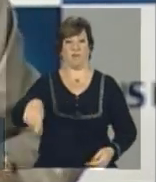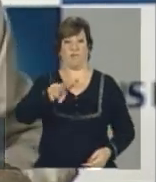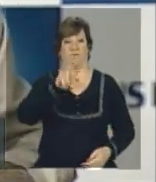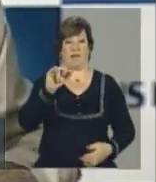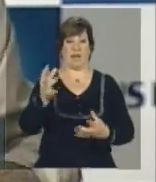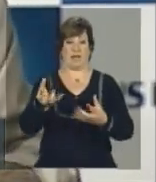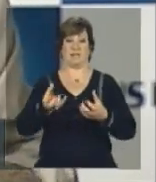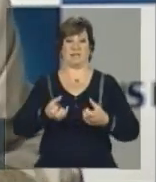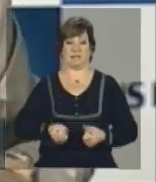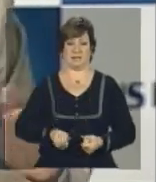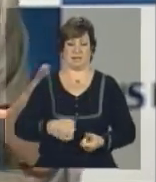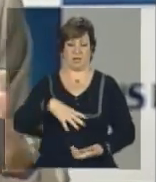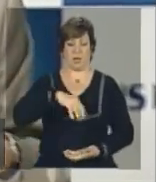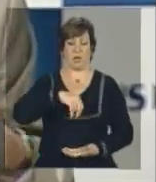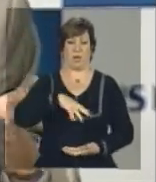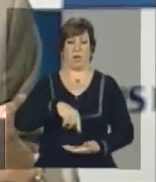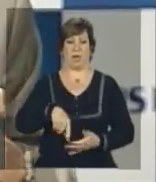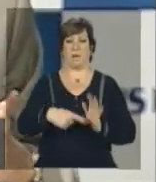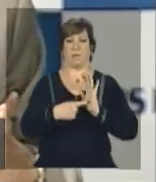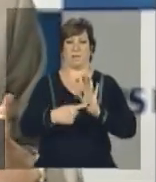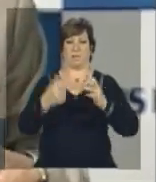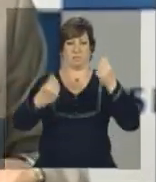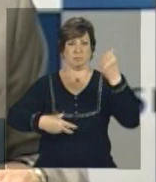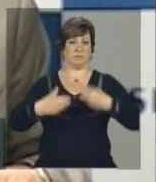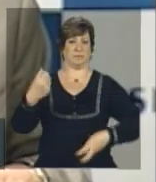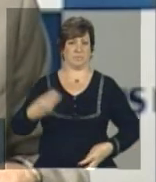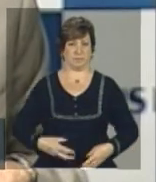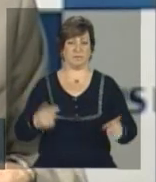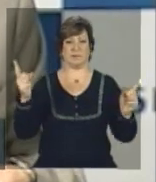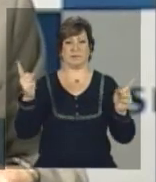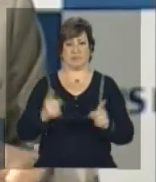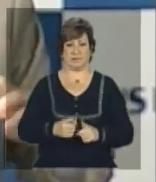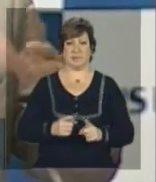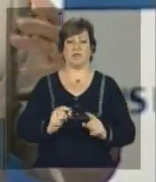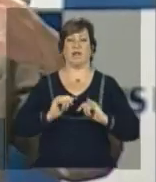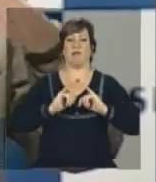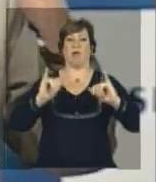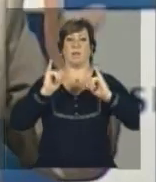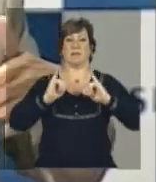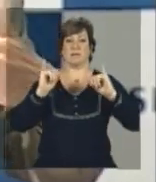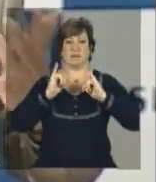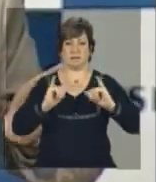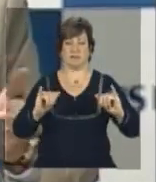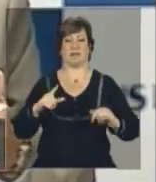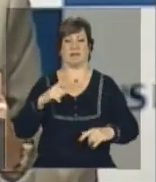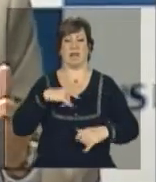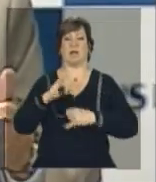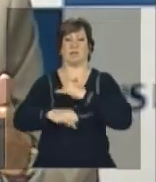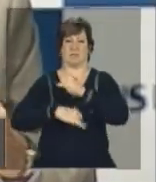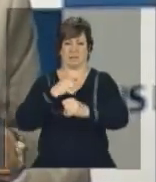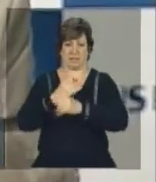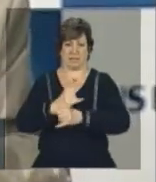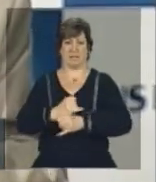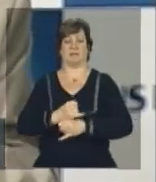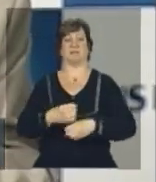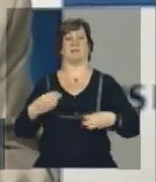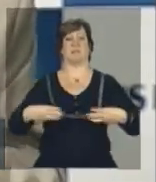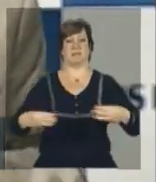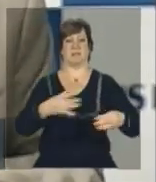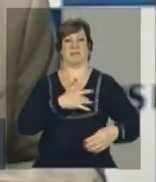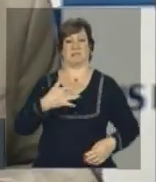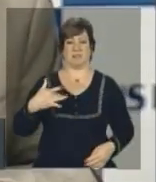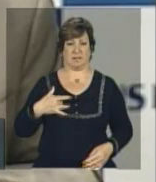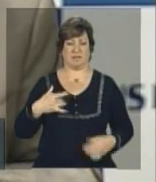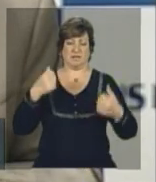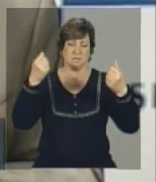uma cópia da apresentação, que é uma síntese dos dados que vão estar no site do Ministério de maneira mais